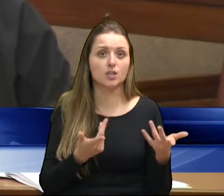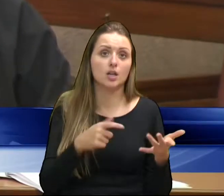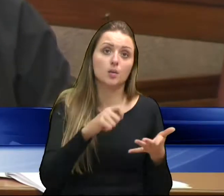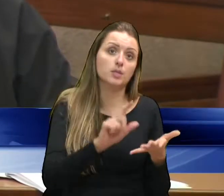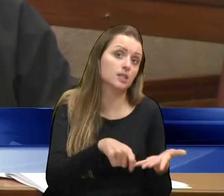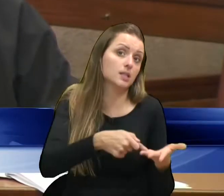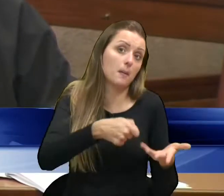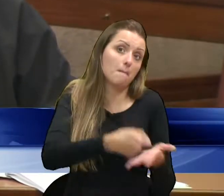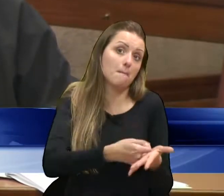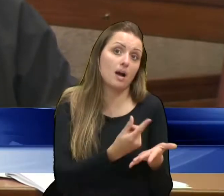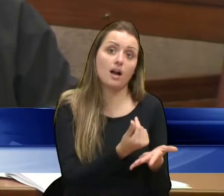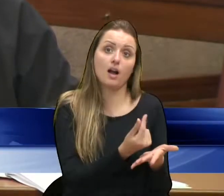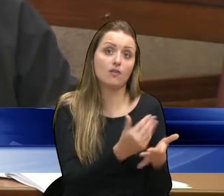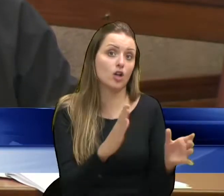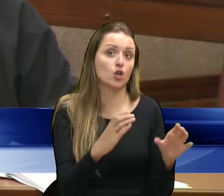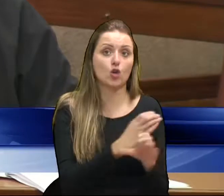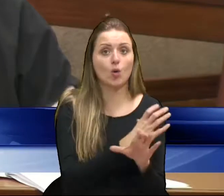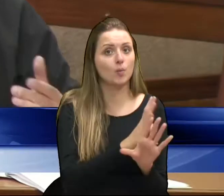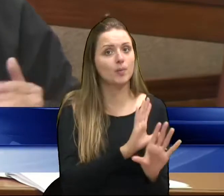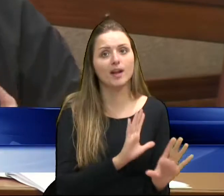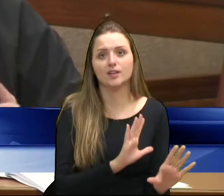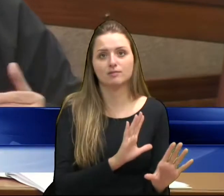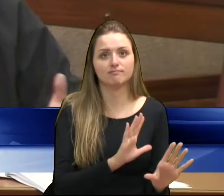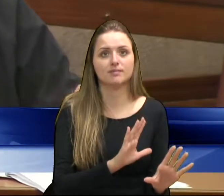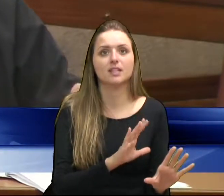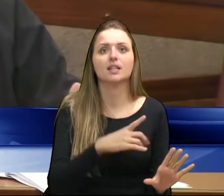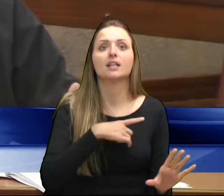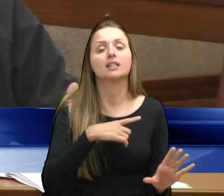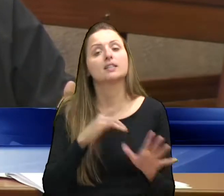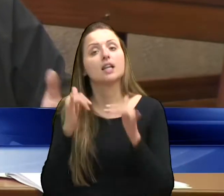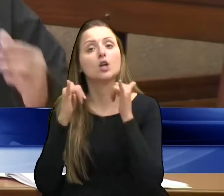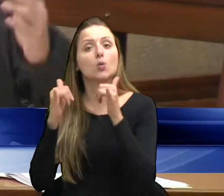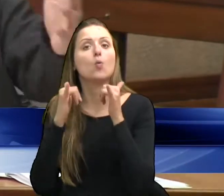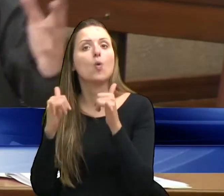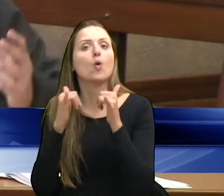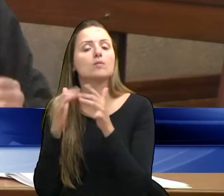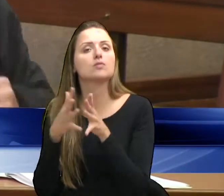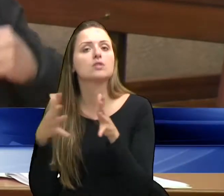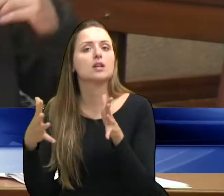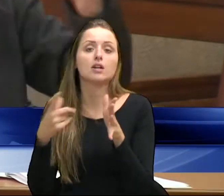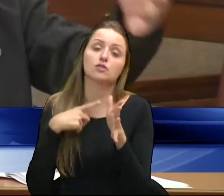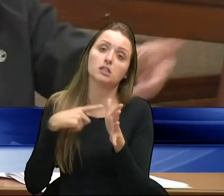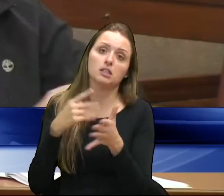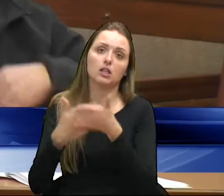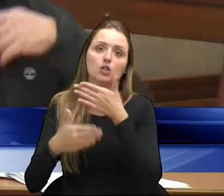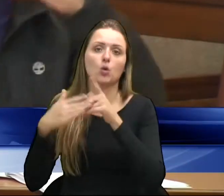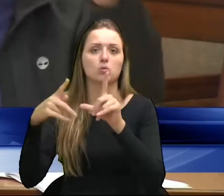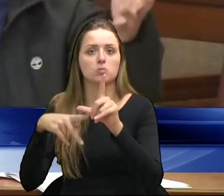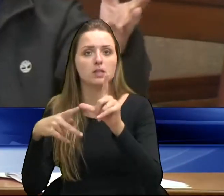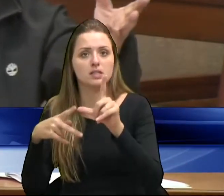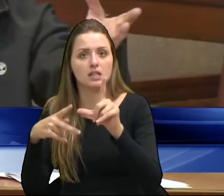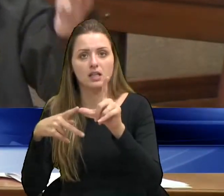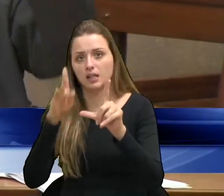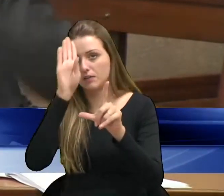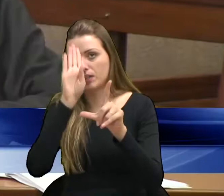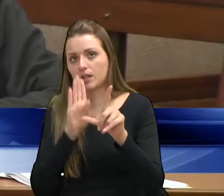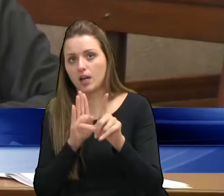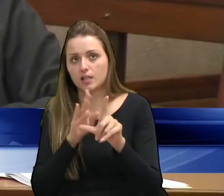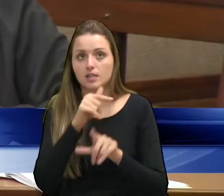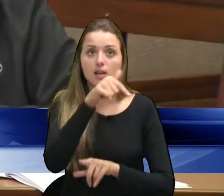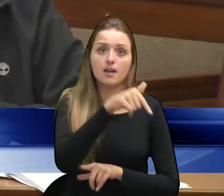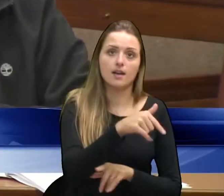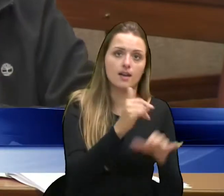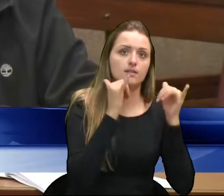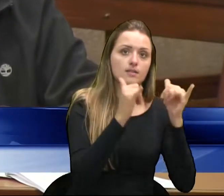tarifa cheia, né? Ele tem a alternativa do transporte coletivo, que tem todas as isenções, gratuidades. Esse serviço